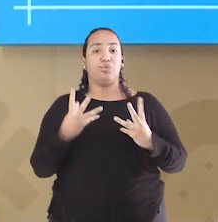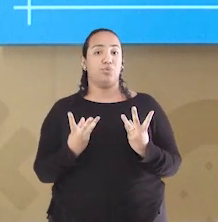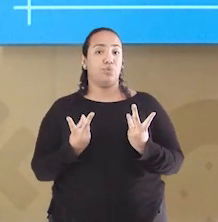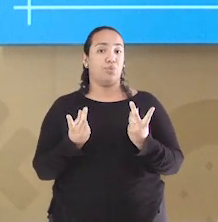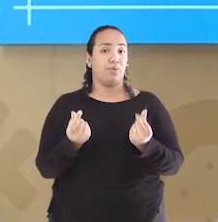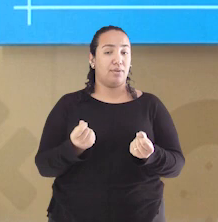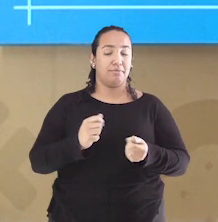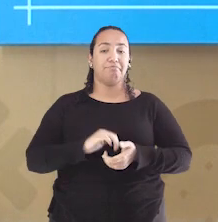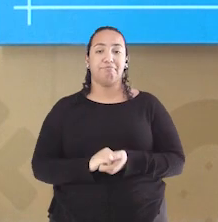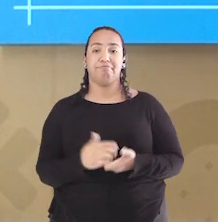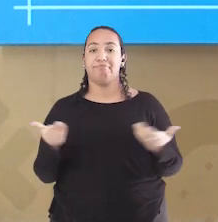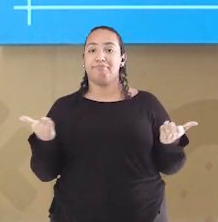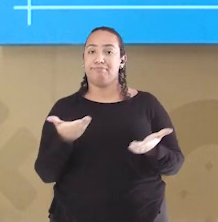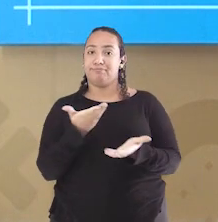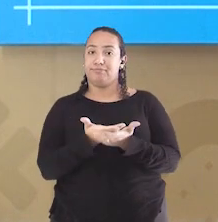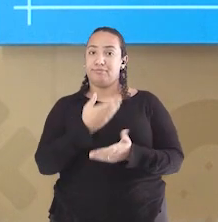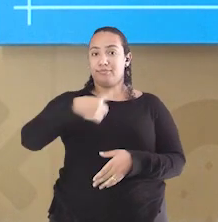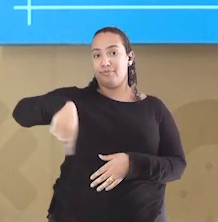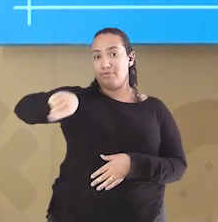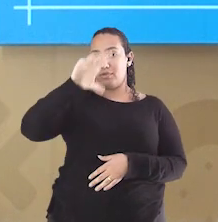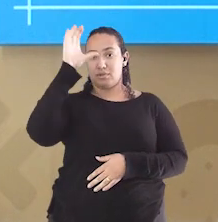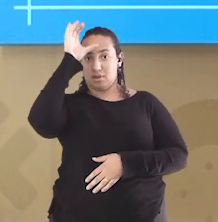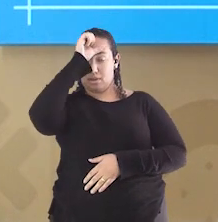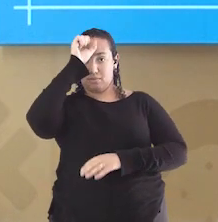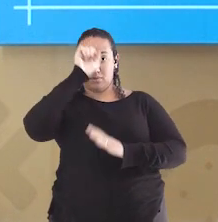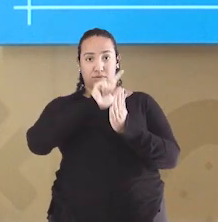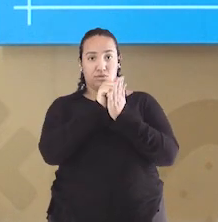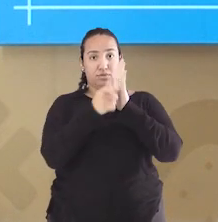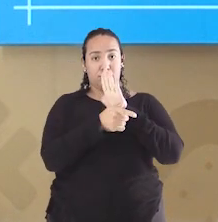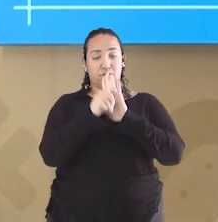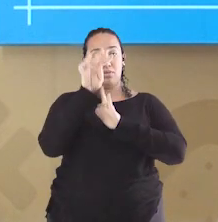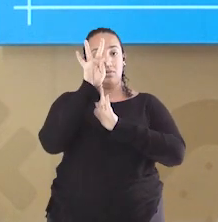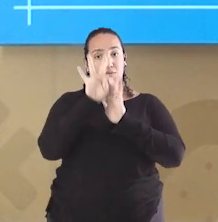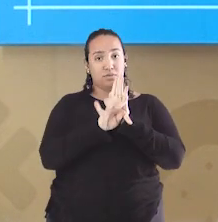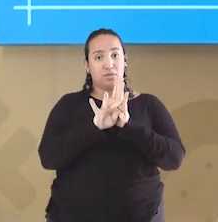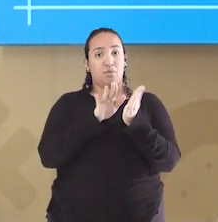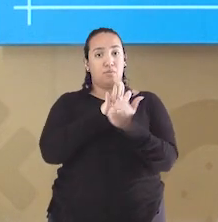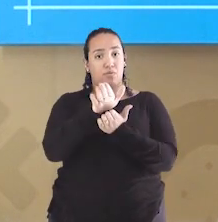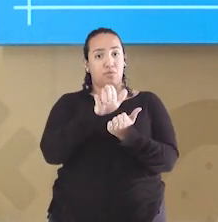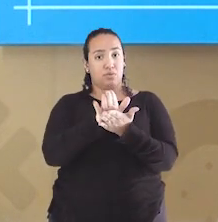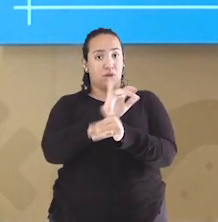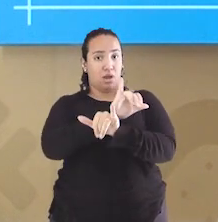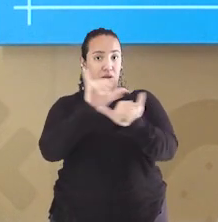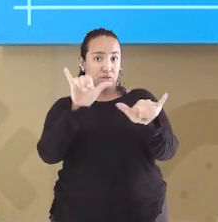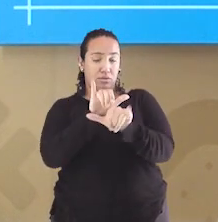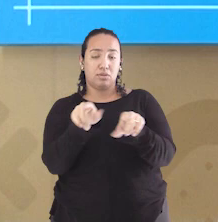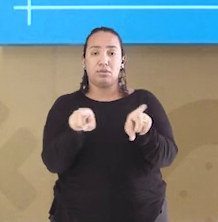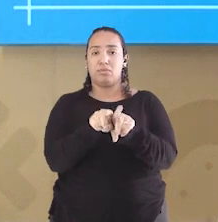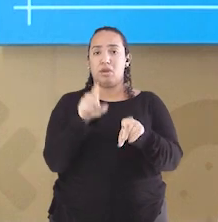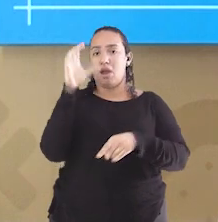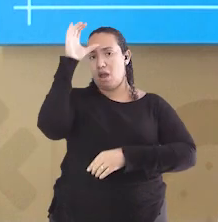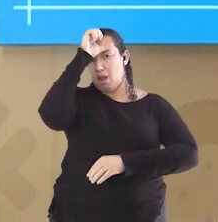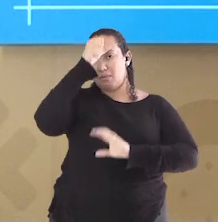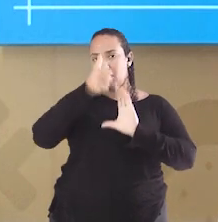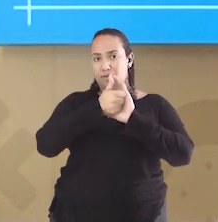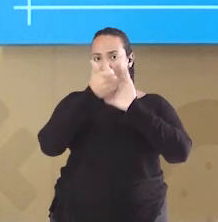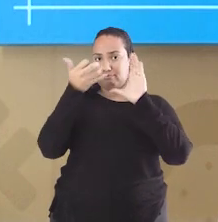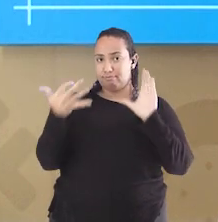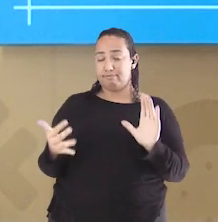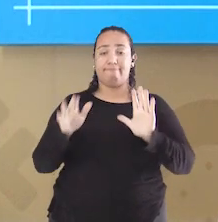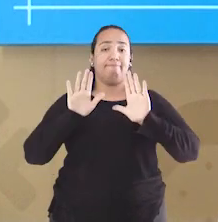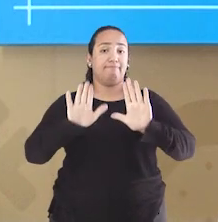qualidades do anúncio. Nessa aula, iremos trabalhar o gênero textual anúncio publicitário e entender melhor algumas das